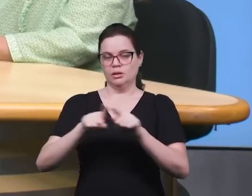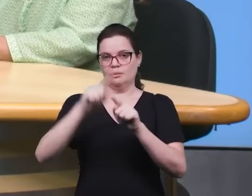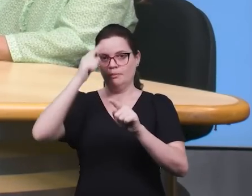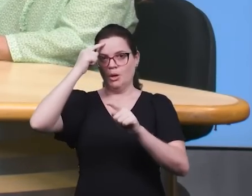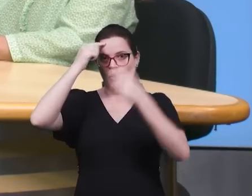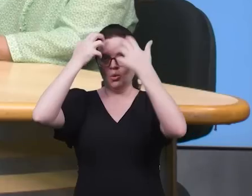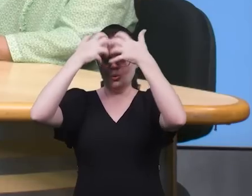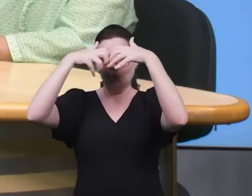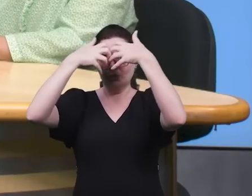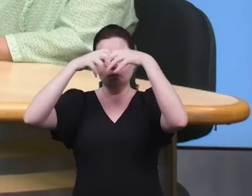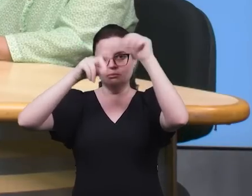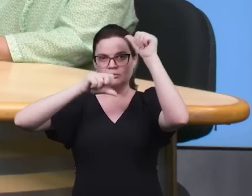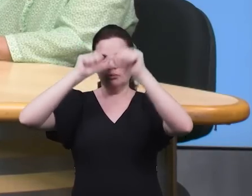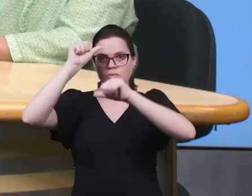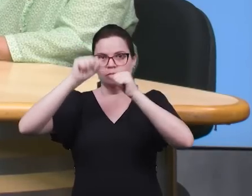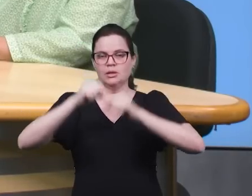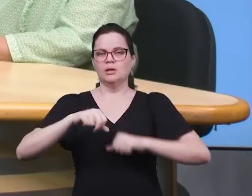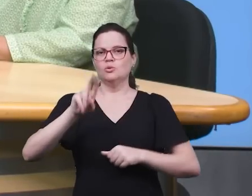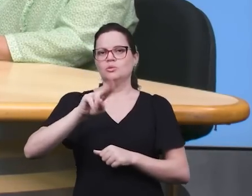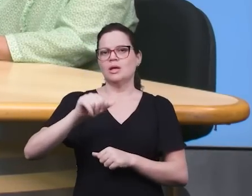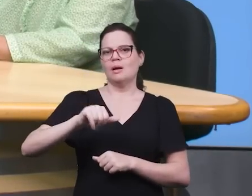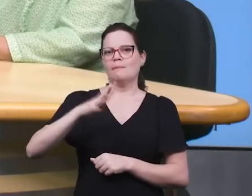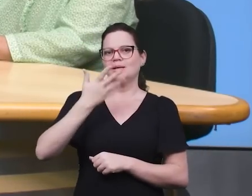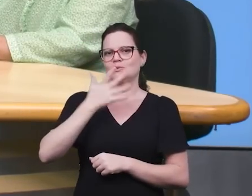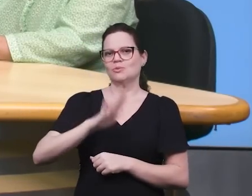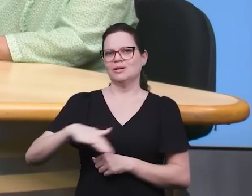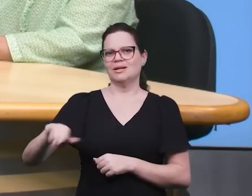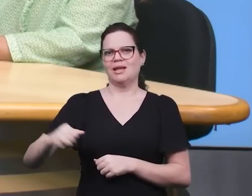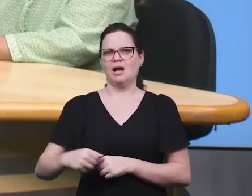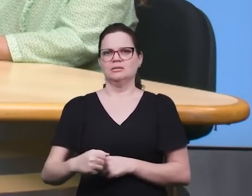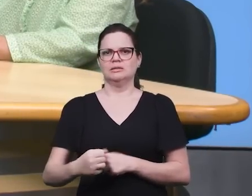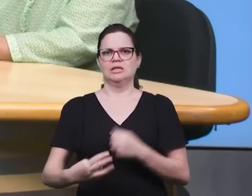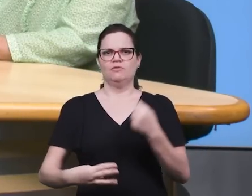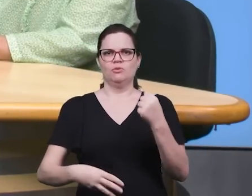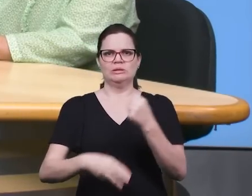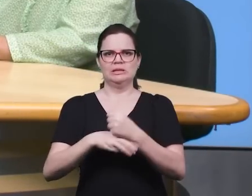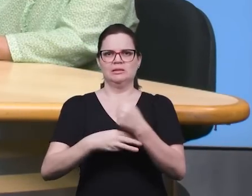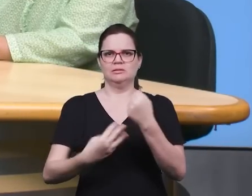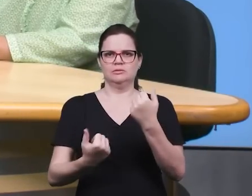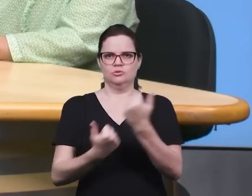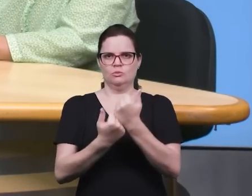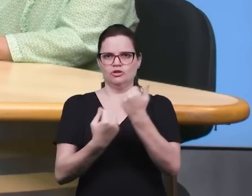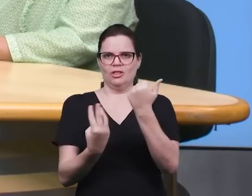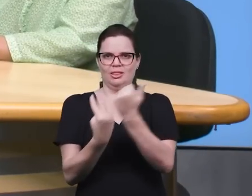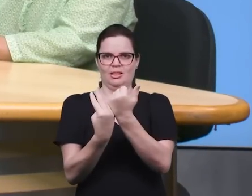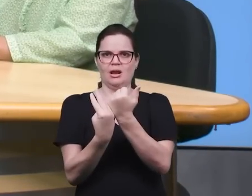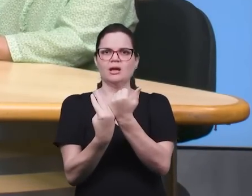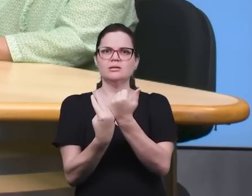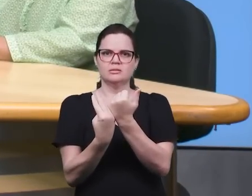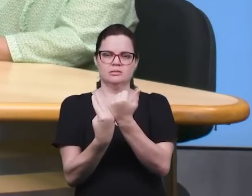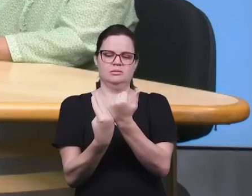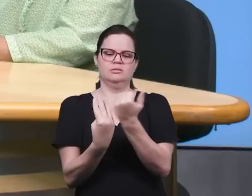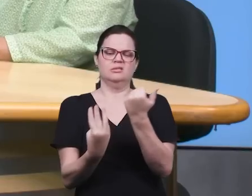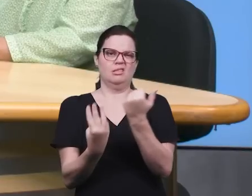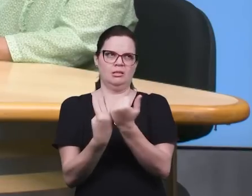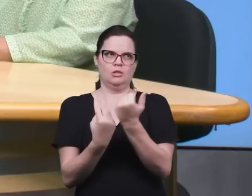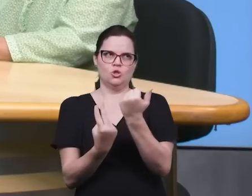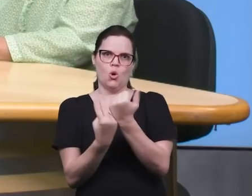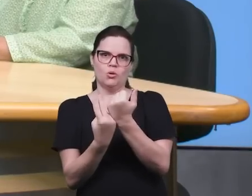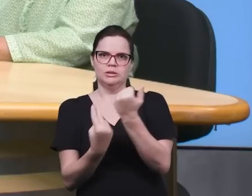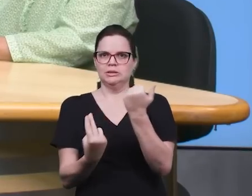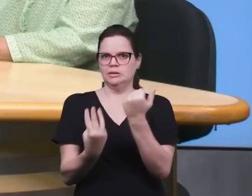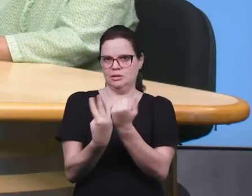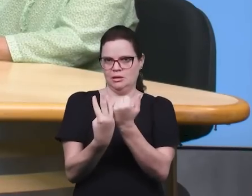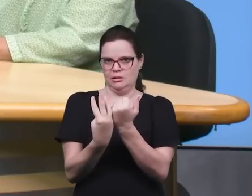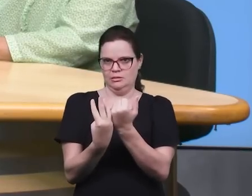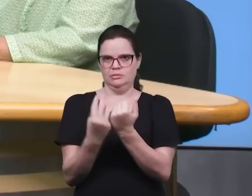cognitiva, muito usada em crianças de nível 3 e 2 do espectro autista, onde há um comprometimento maior. Só que com o passar